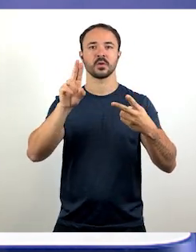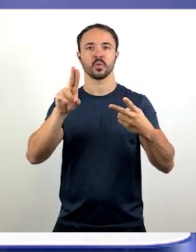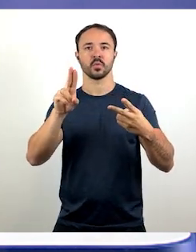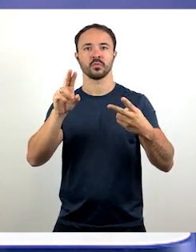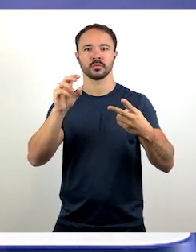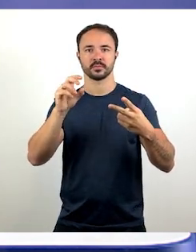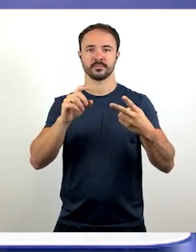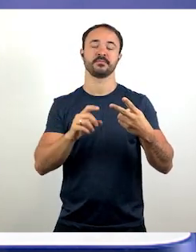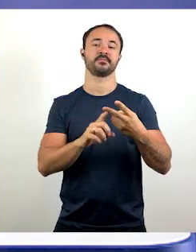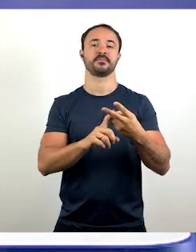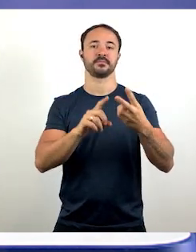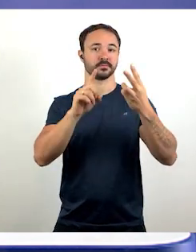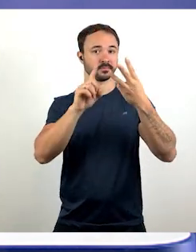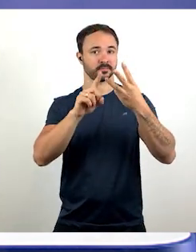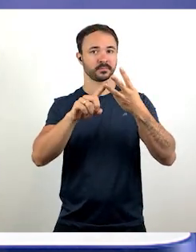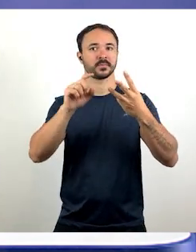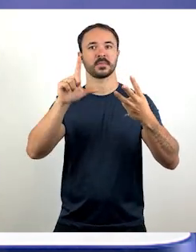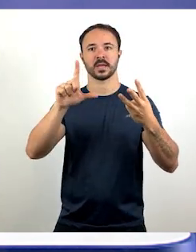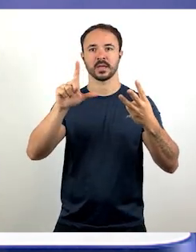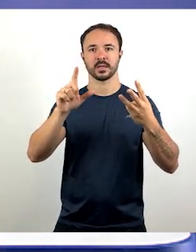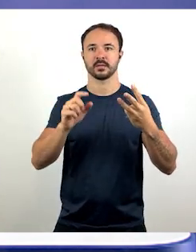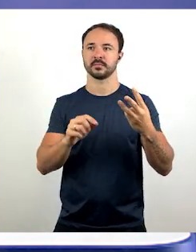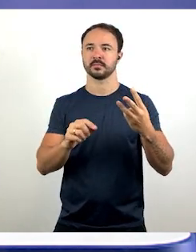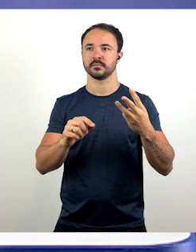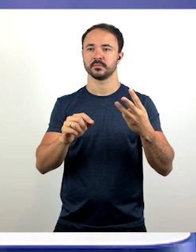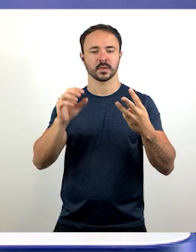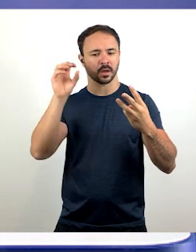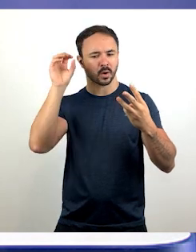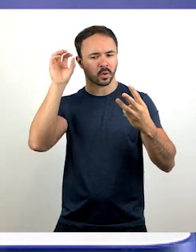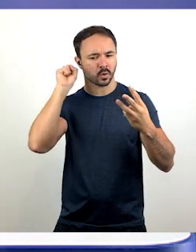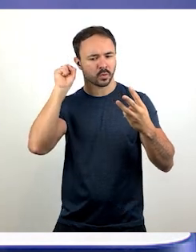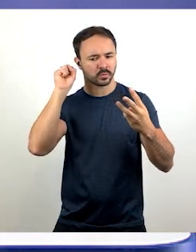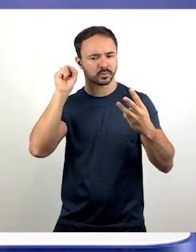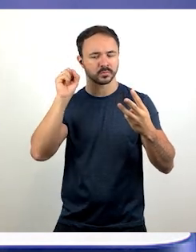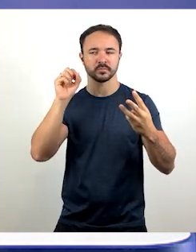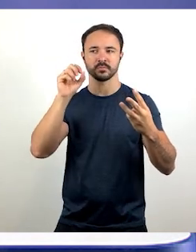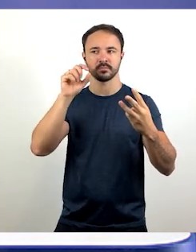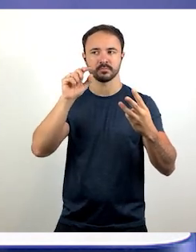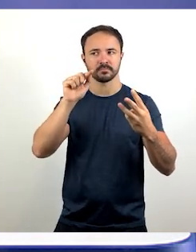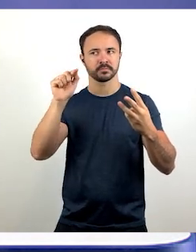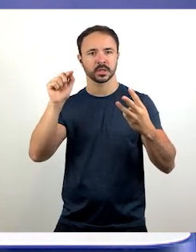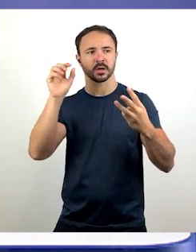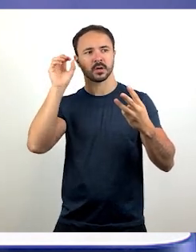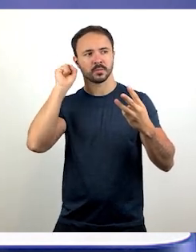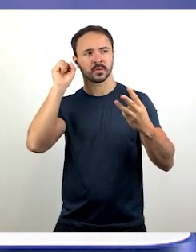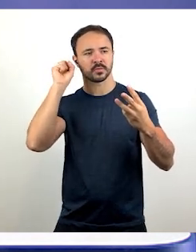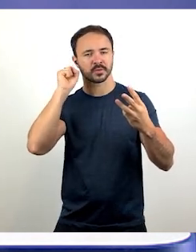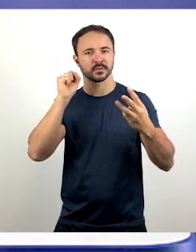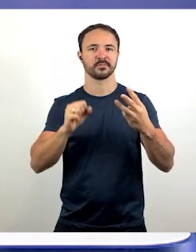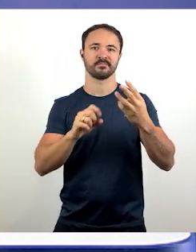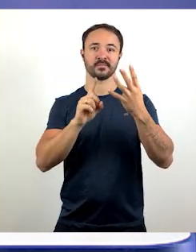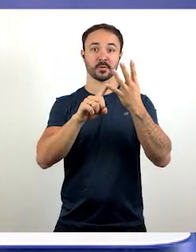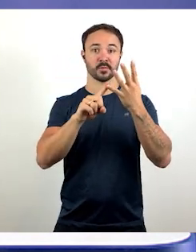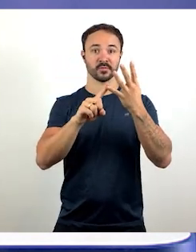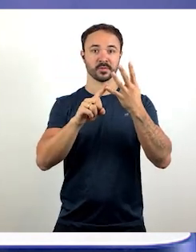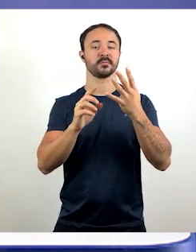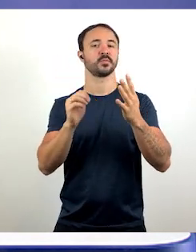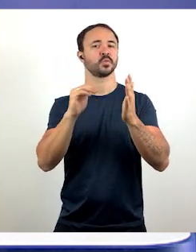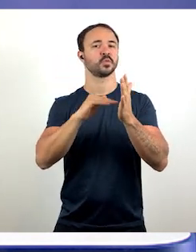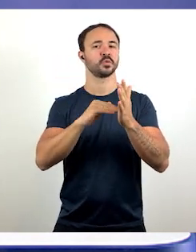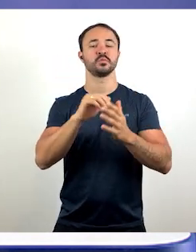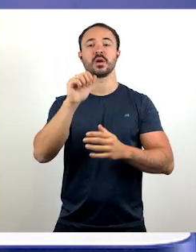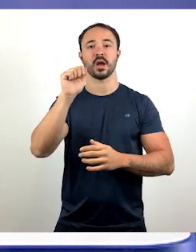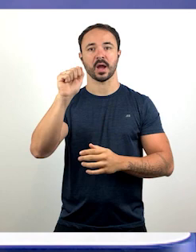e arrastado. O L, 1 ponto, A arrastado, 2 pontos. E por fim o A